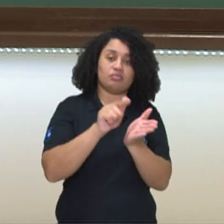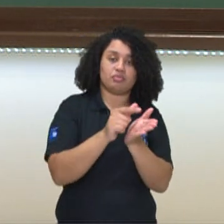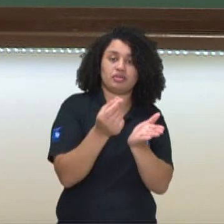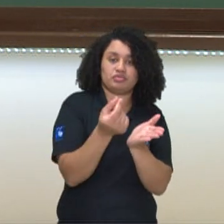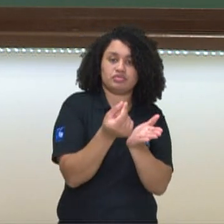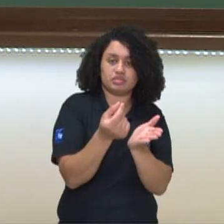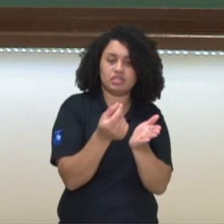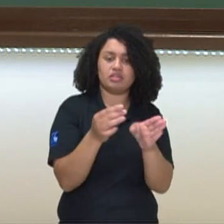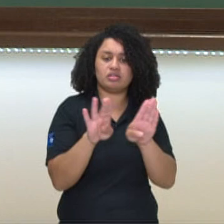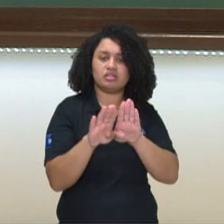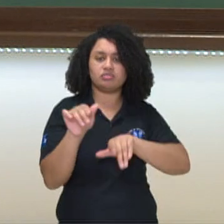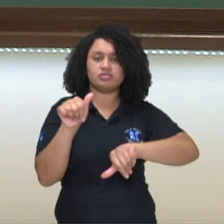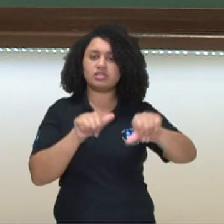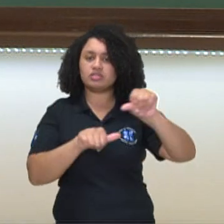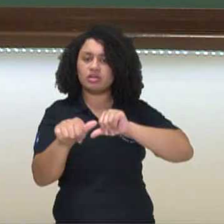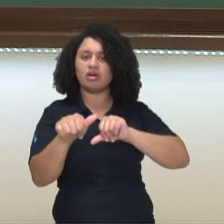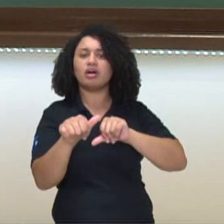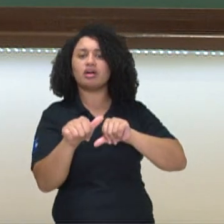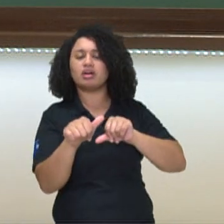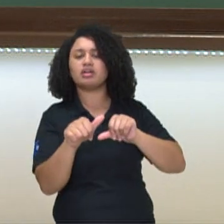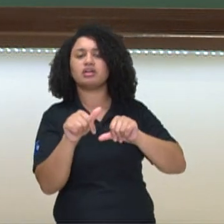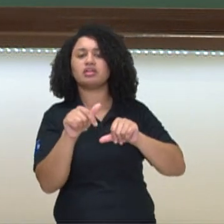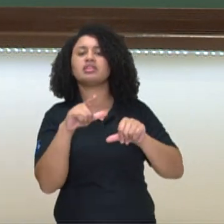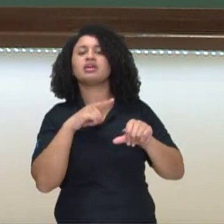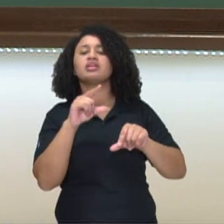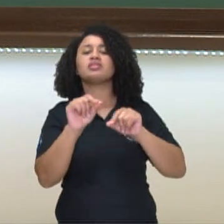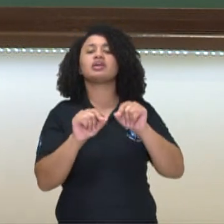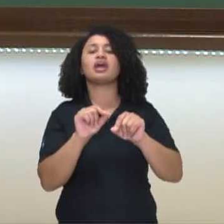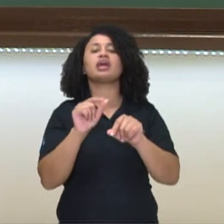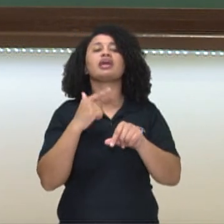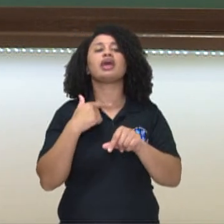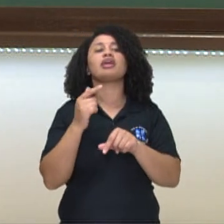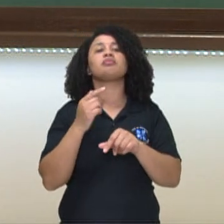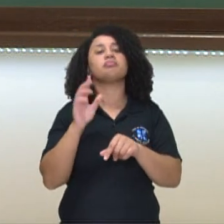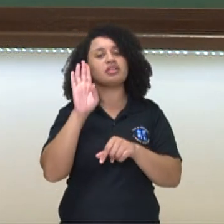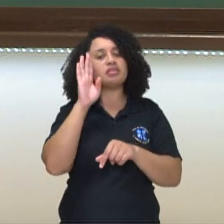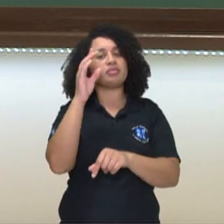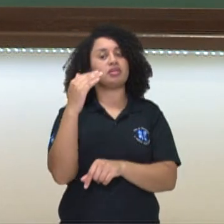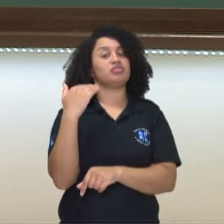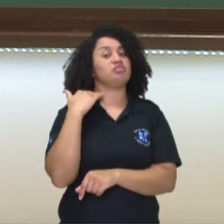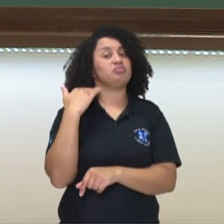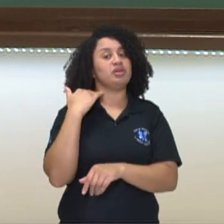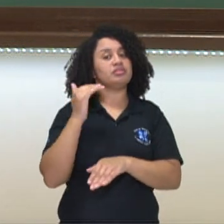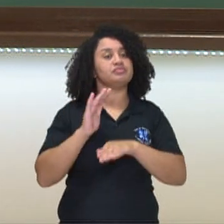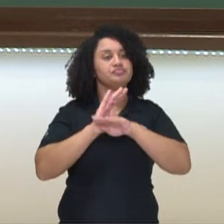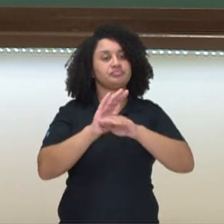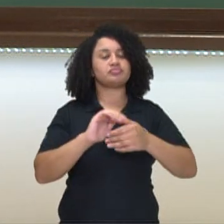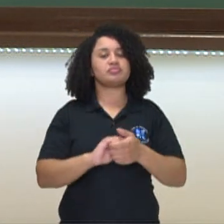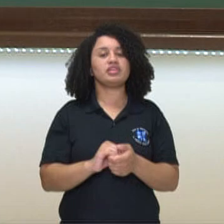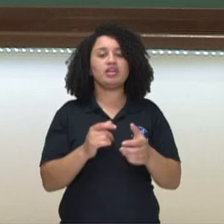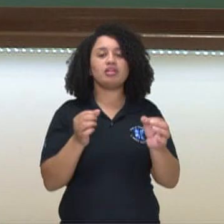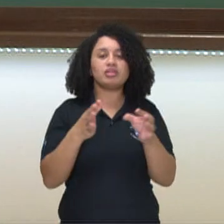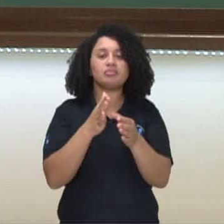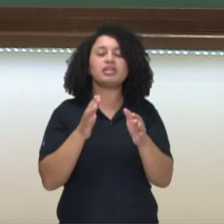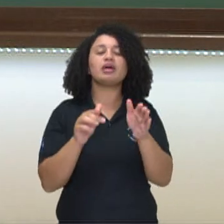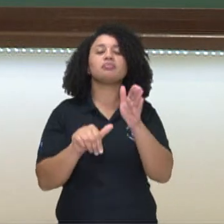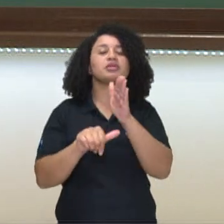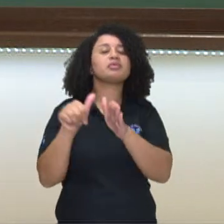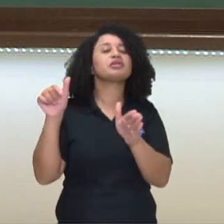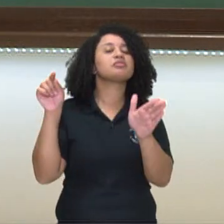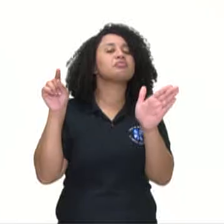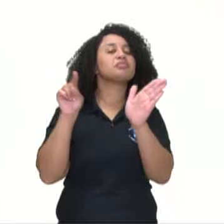trocas monetárias financiadas principalmente pelos bancos. Outro, agora, para fechar esse momento, vamos ao nosso primeiro